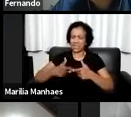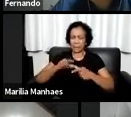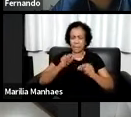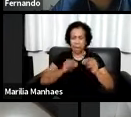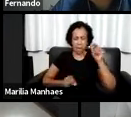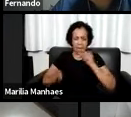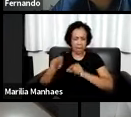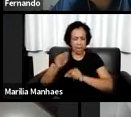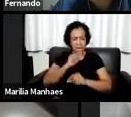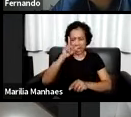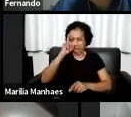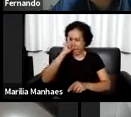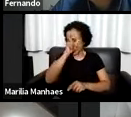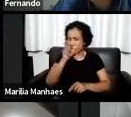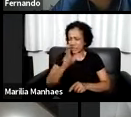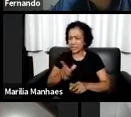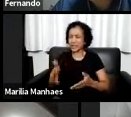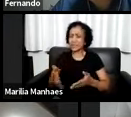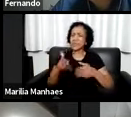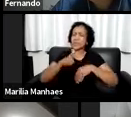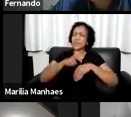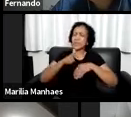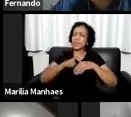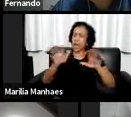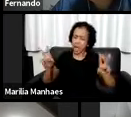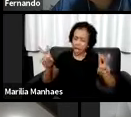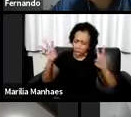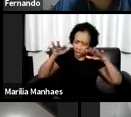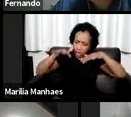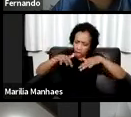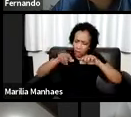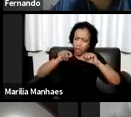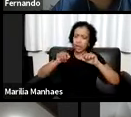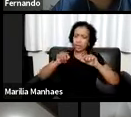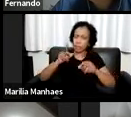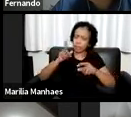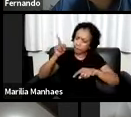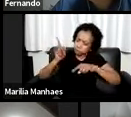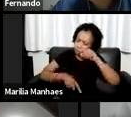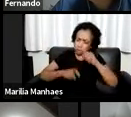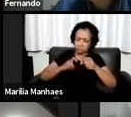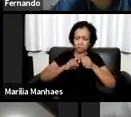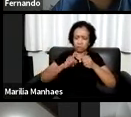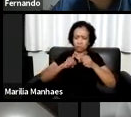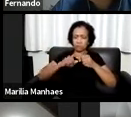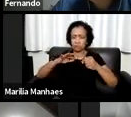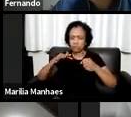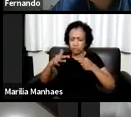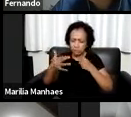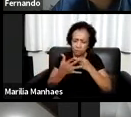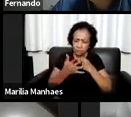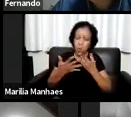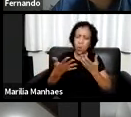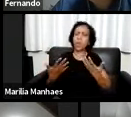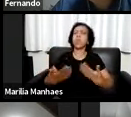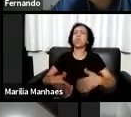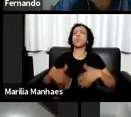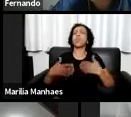quando todas as atenções se voltam para o combate ao coronavírus, tantas outras